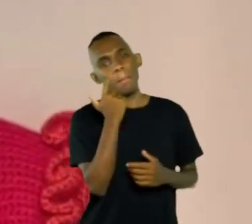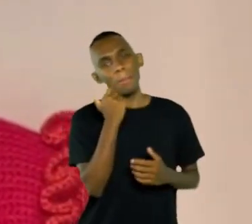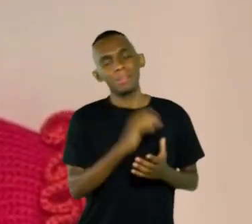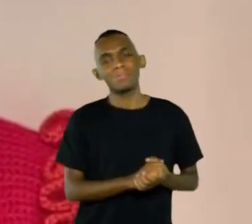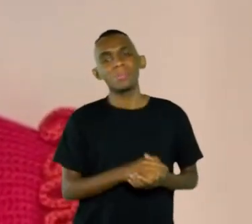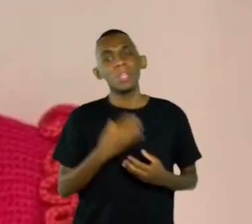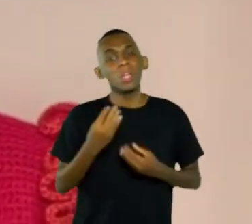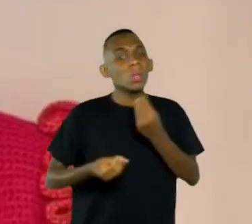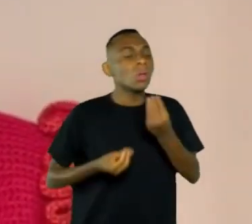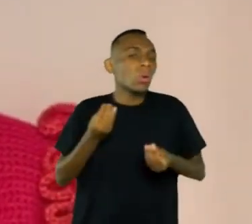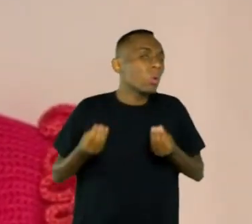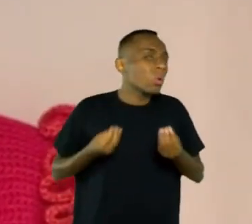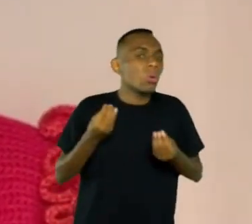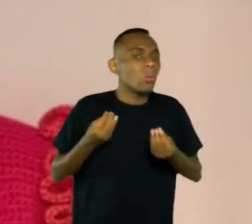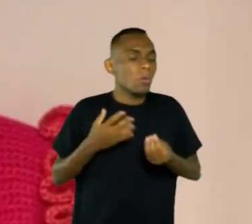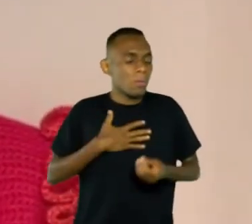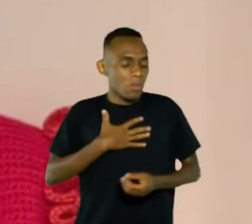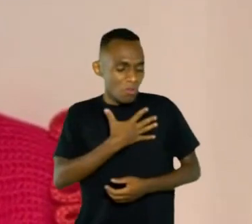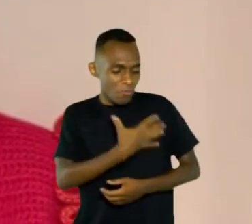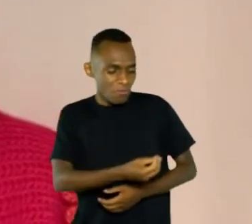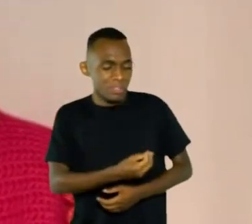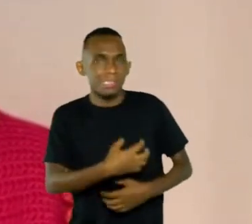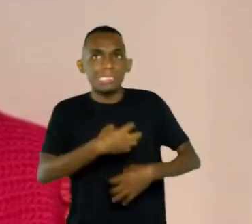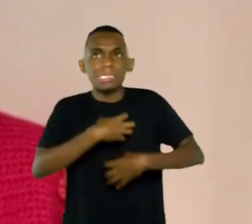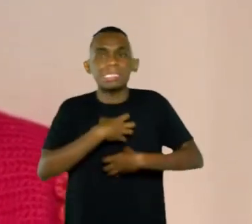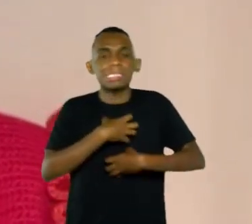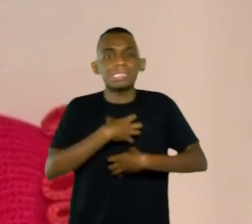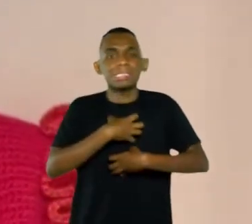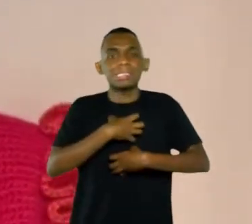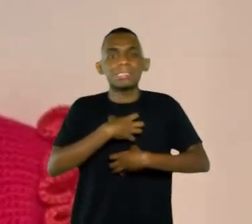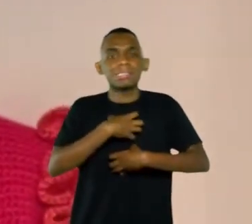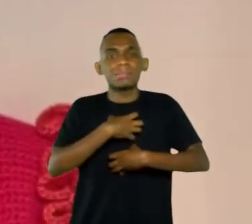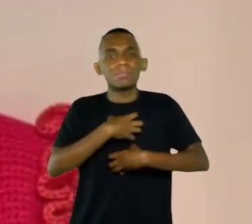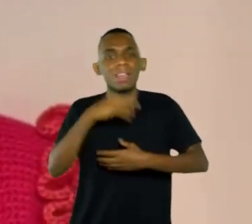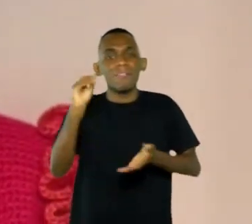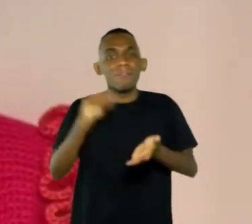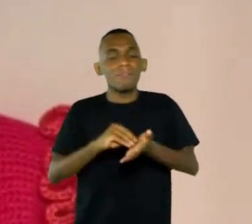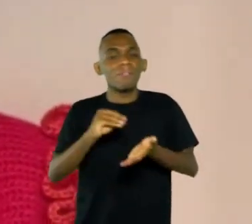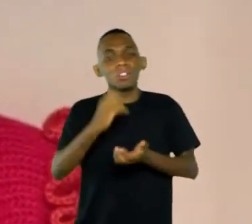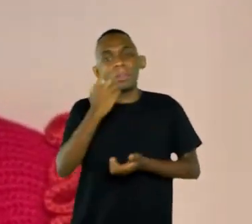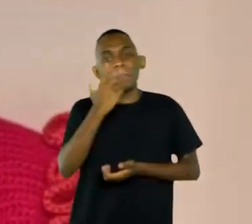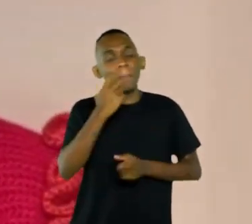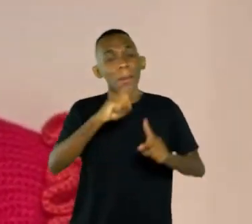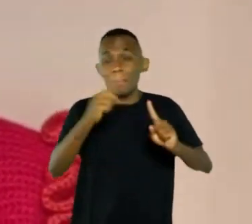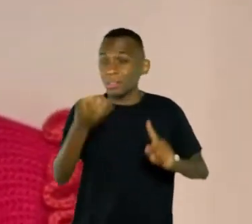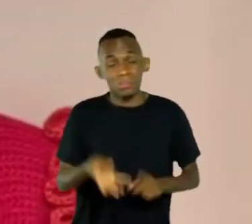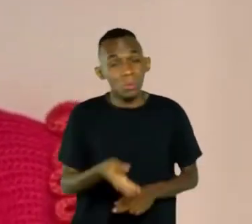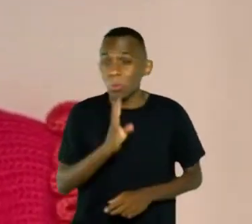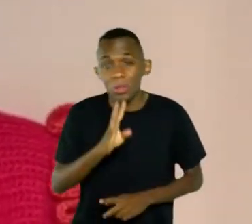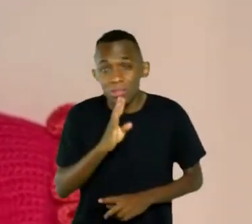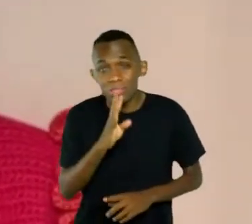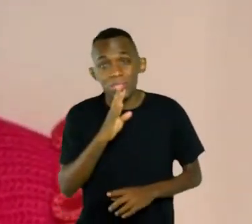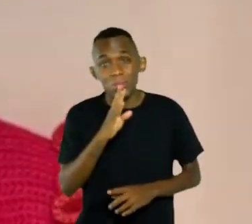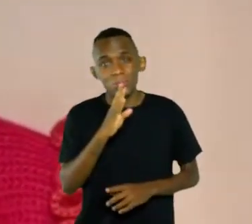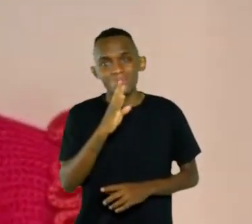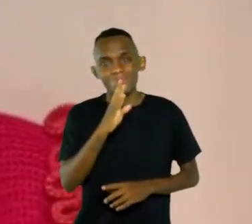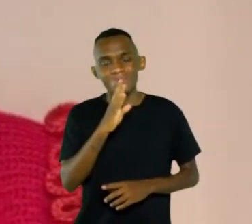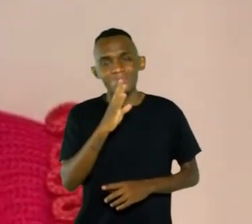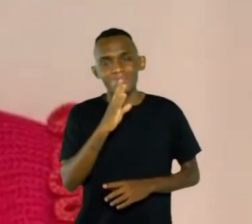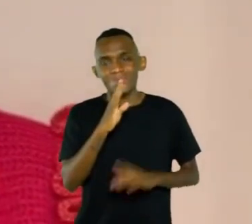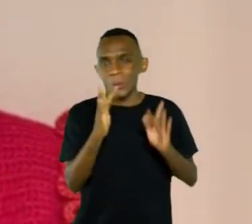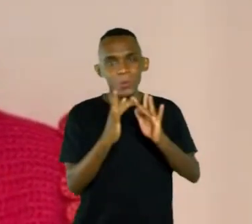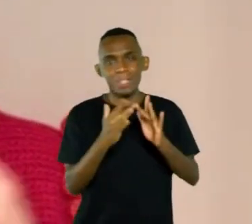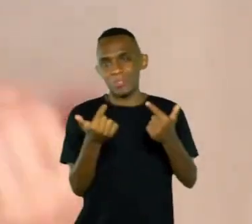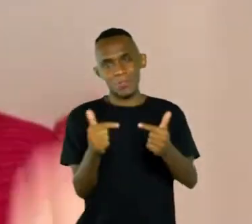muito isso, assim. O Fran sofre a ausência de alguém que ele não conheceu. É diferente, ele não tem essa